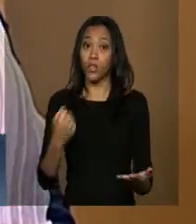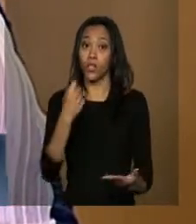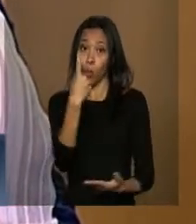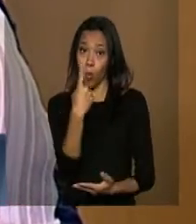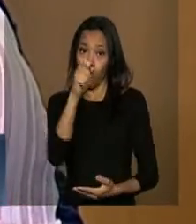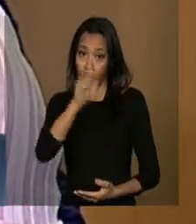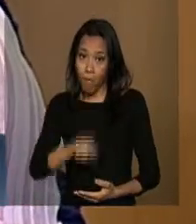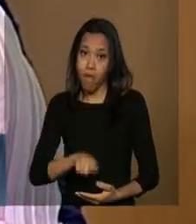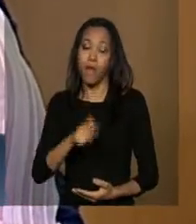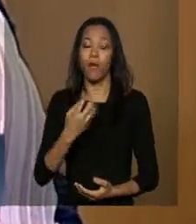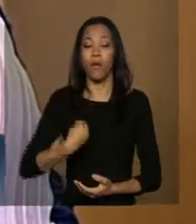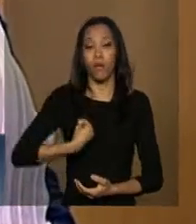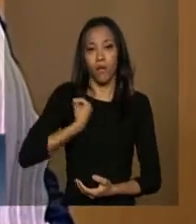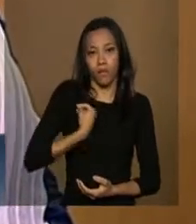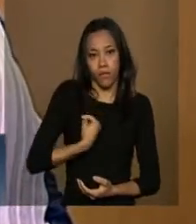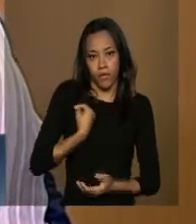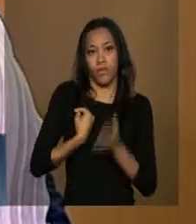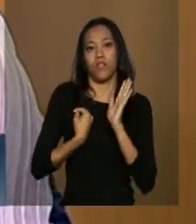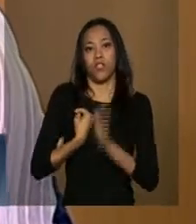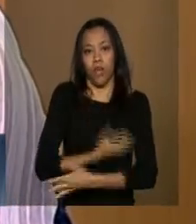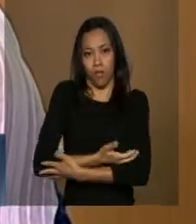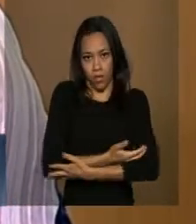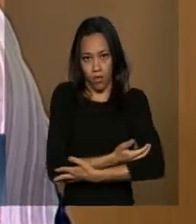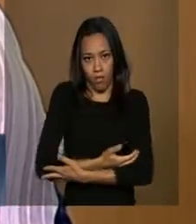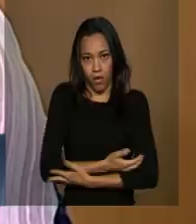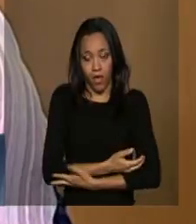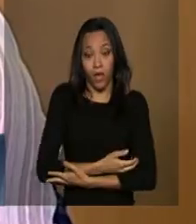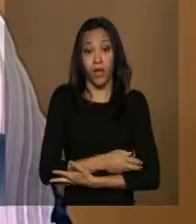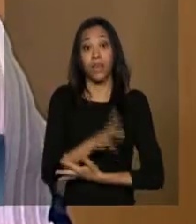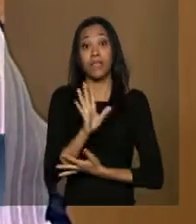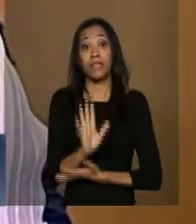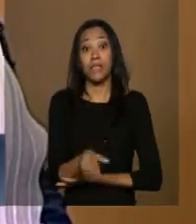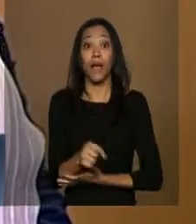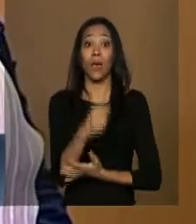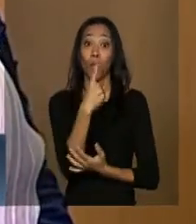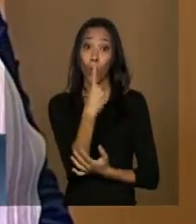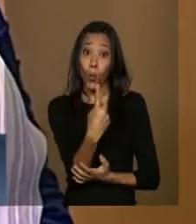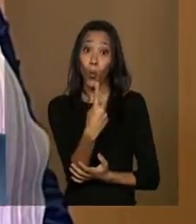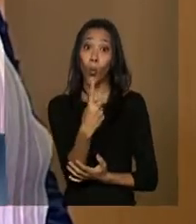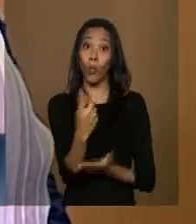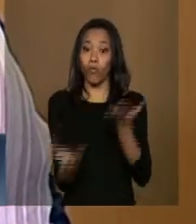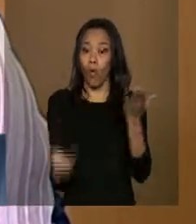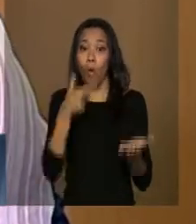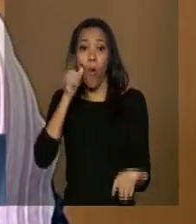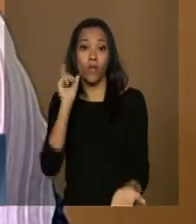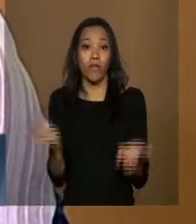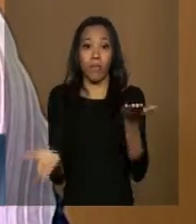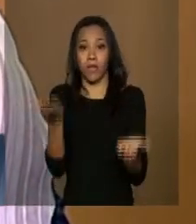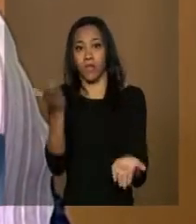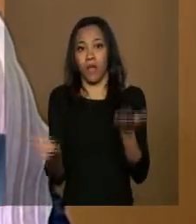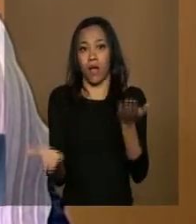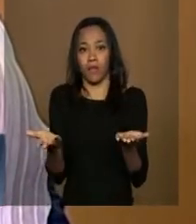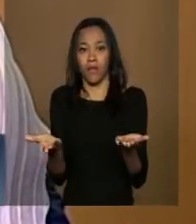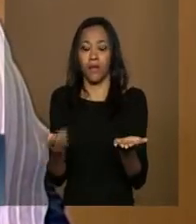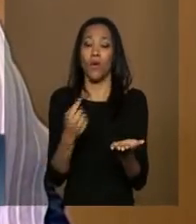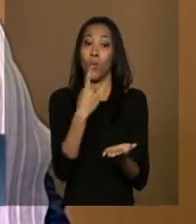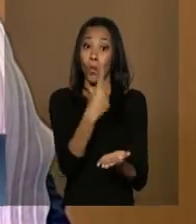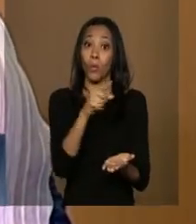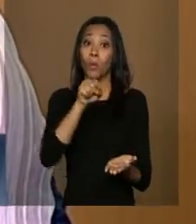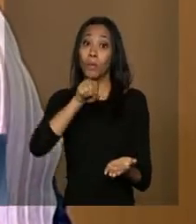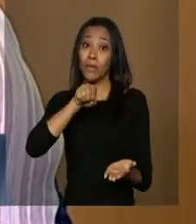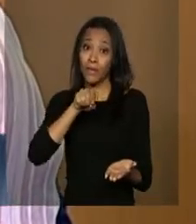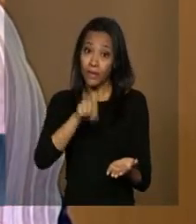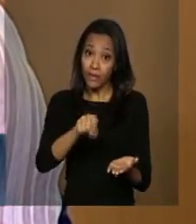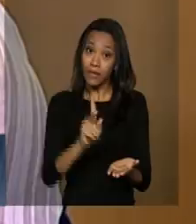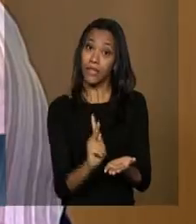vida e ele já está com 1,256 gramas, foi pesado ontem, então teve uma melhora muito grande